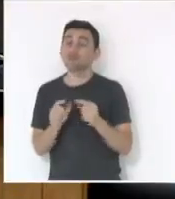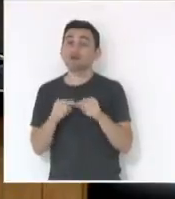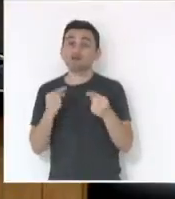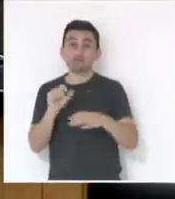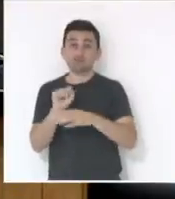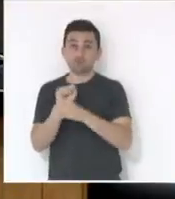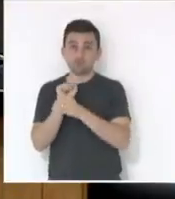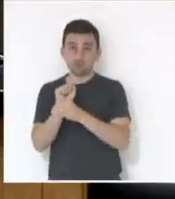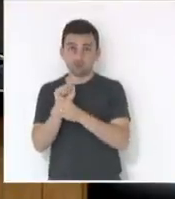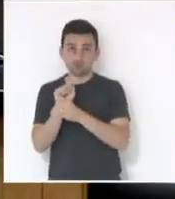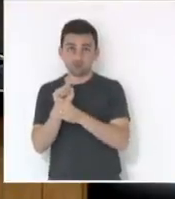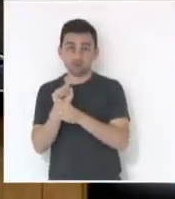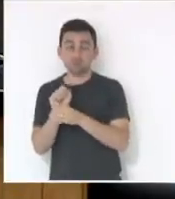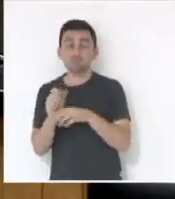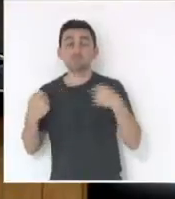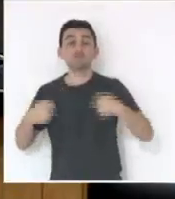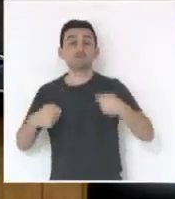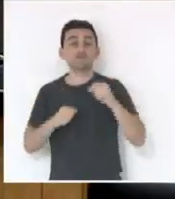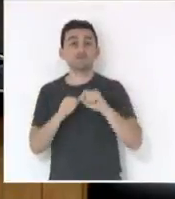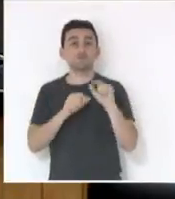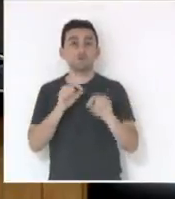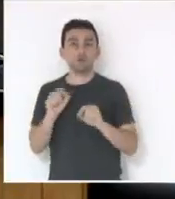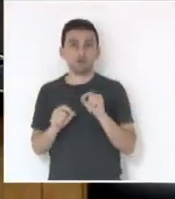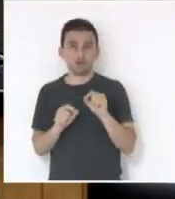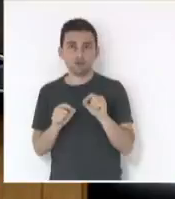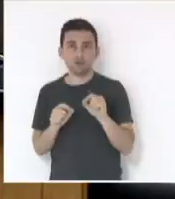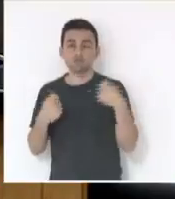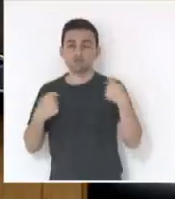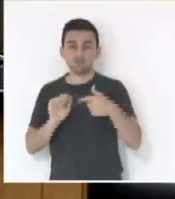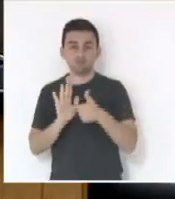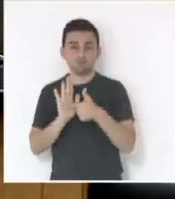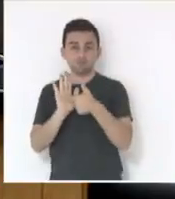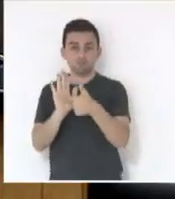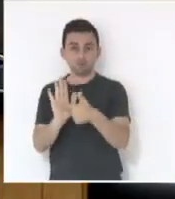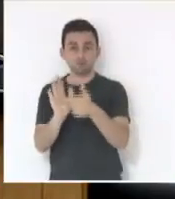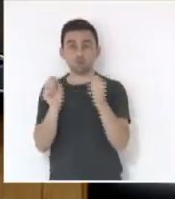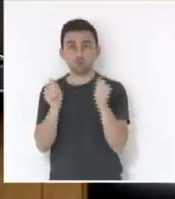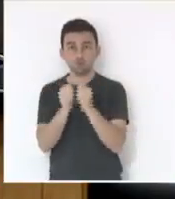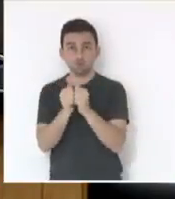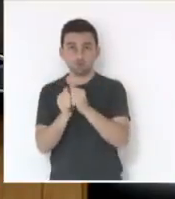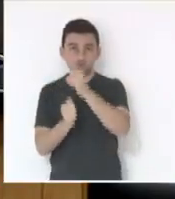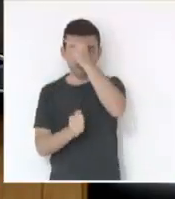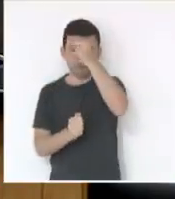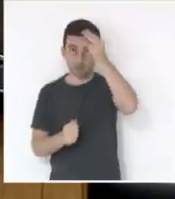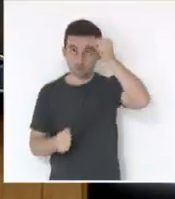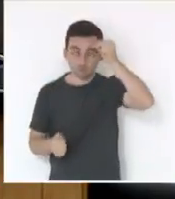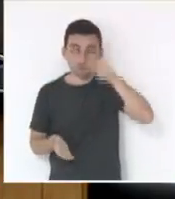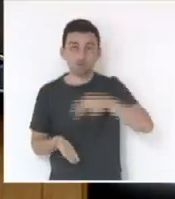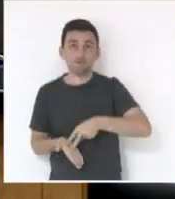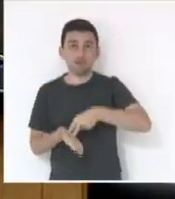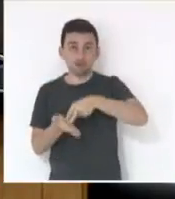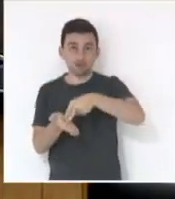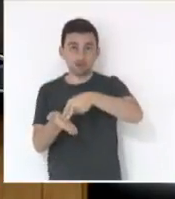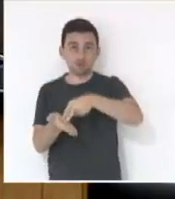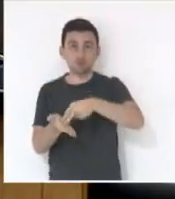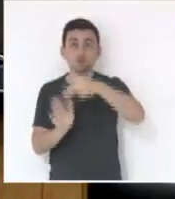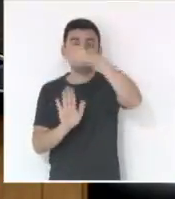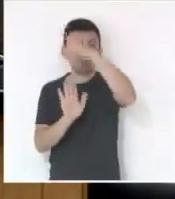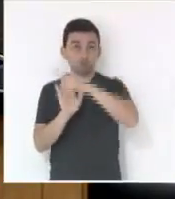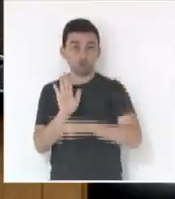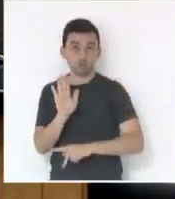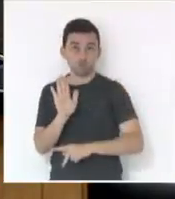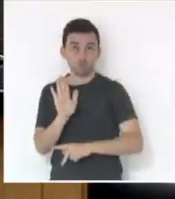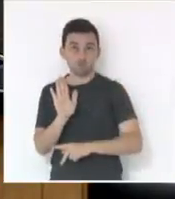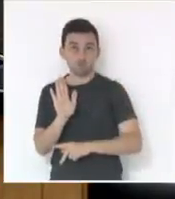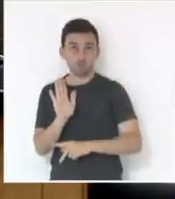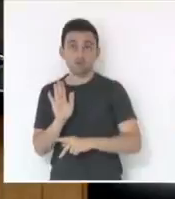segurança deveria fazer? Apresentar, junto com a Prefeitura de Navegantes, um projeto de, a